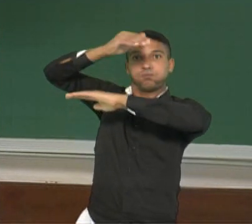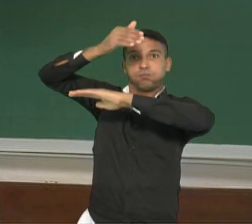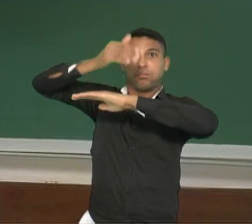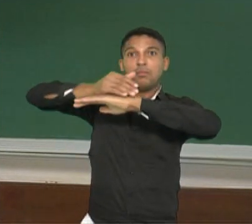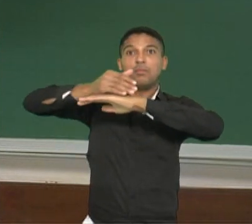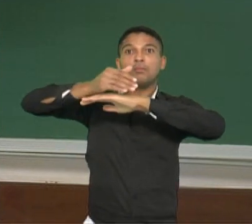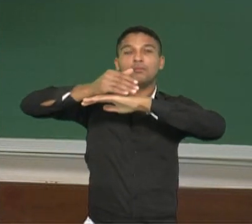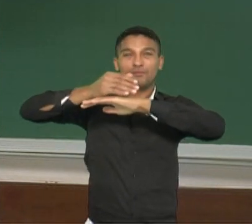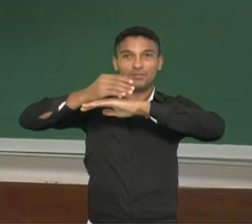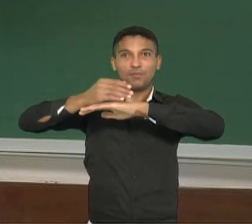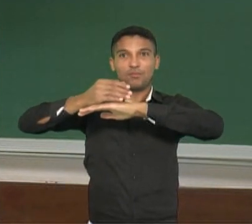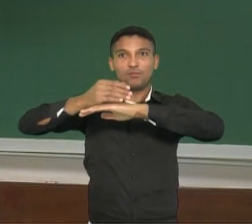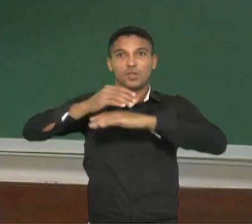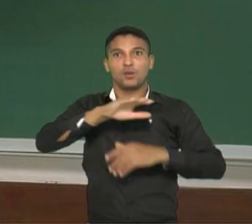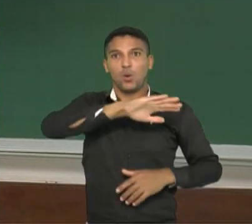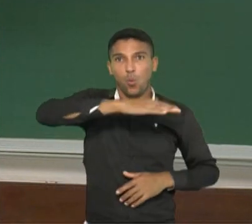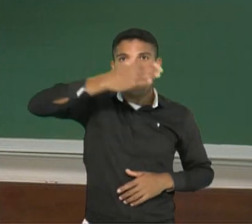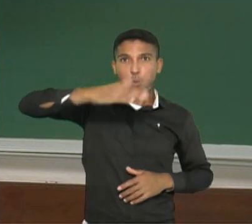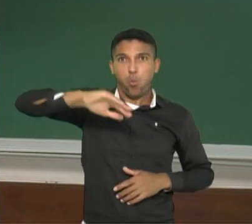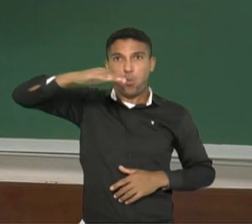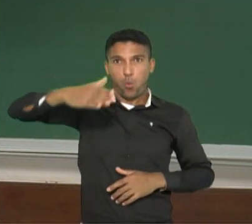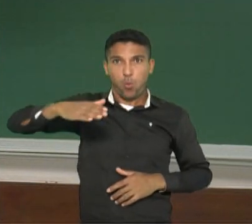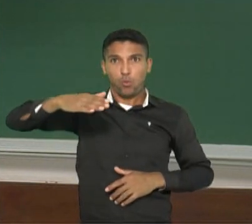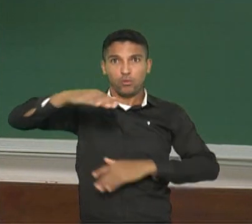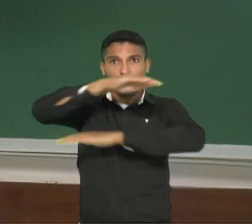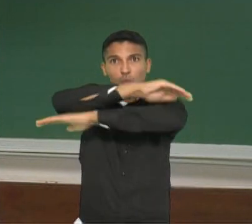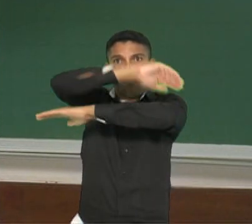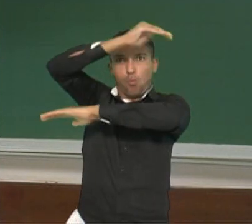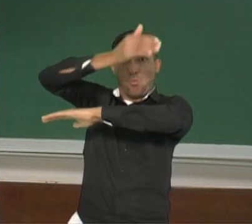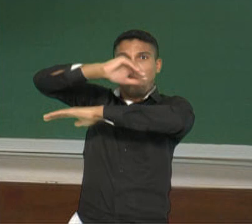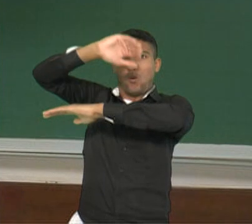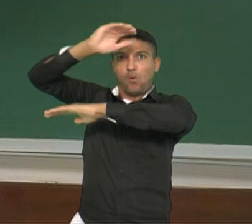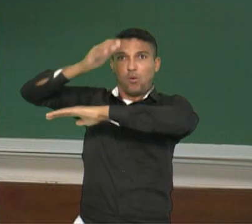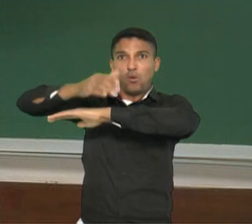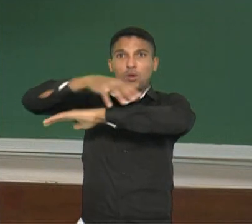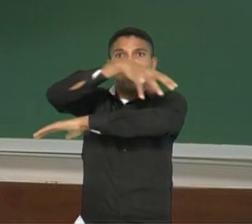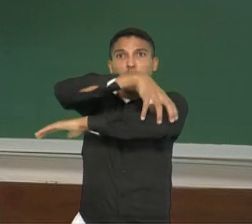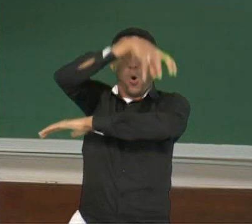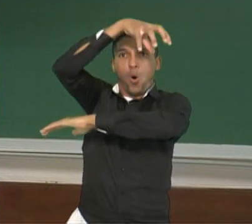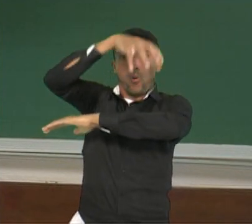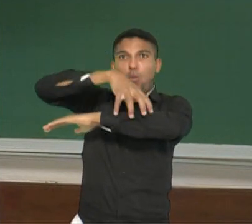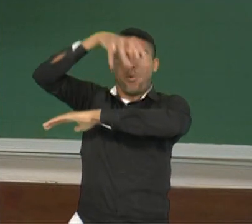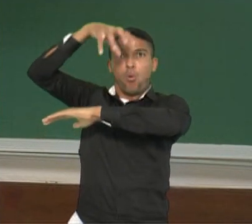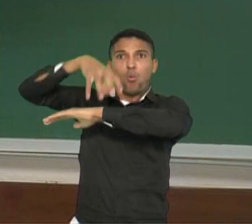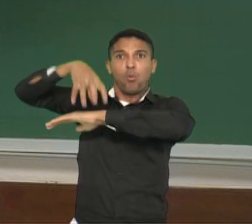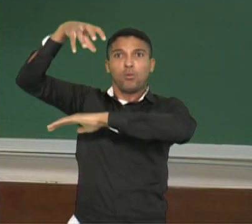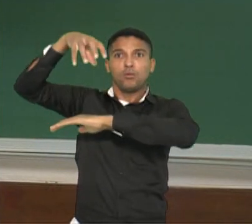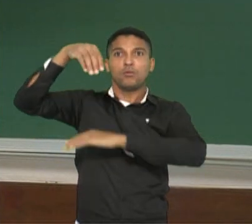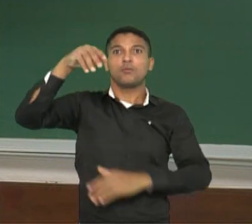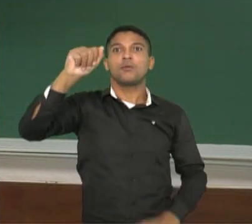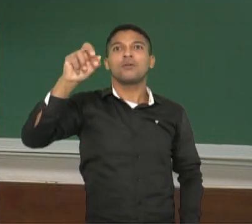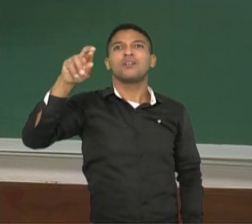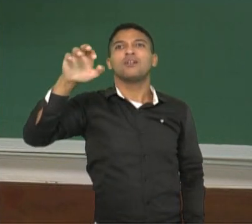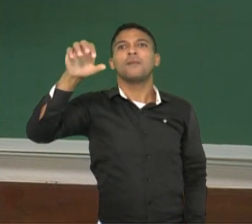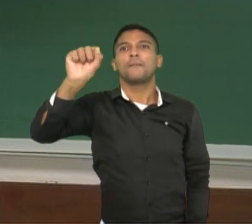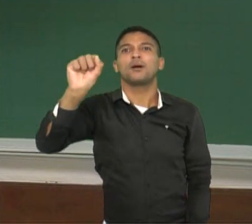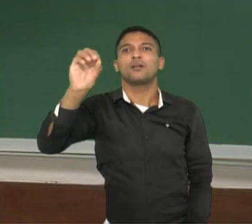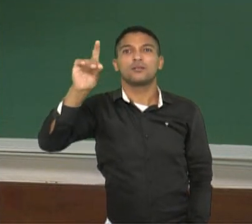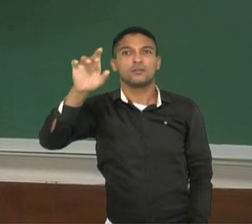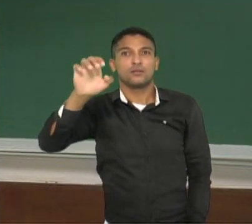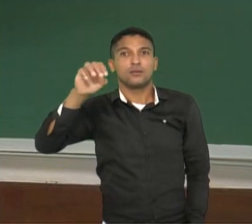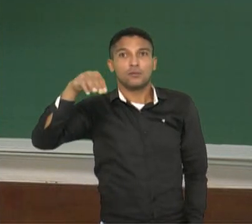a imagem que eu trago aqui para você é justamente para você perceber que o domínio dos mares de morros, por mais que você